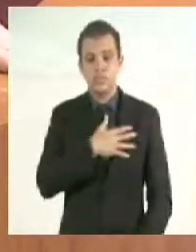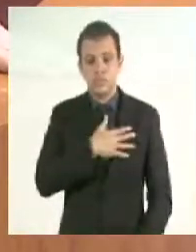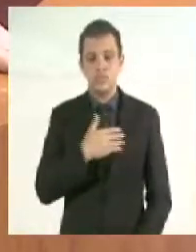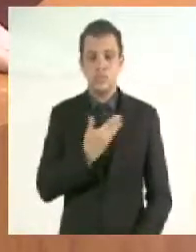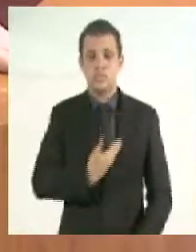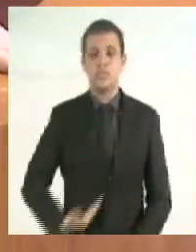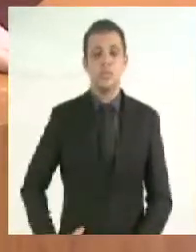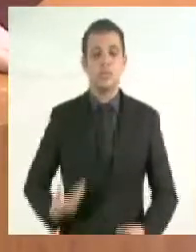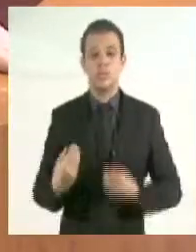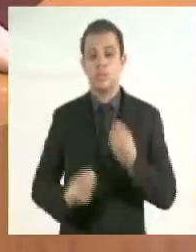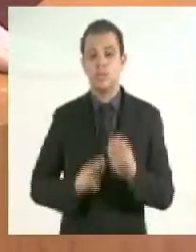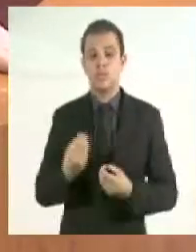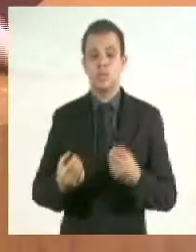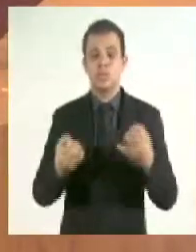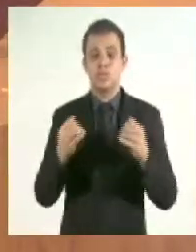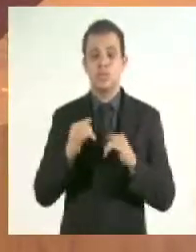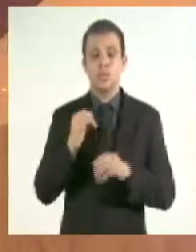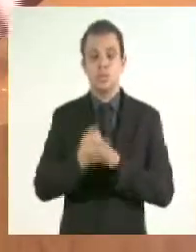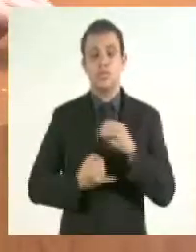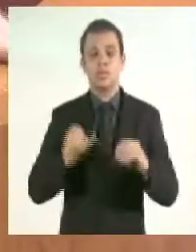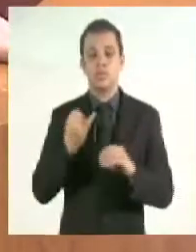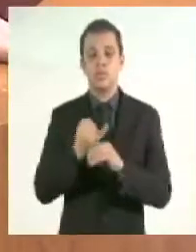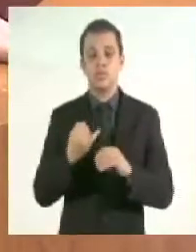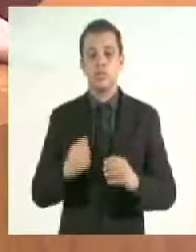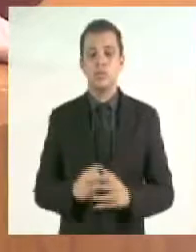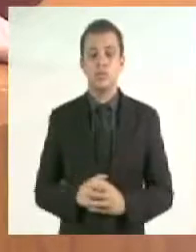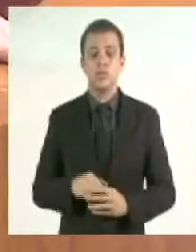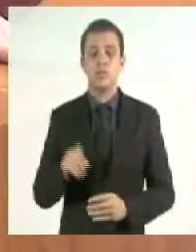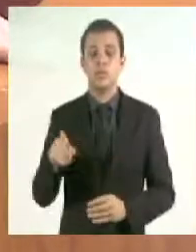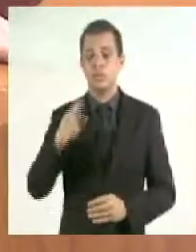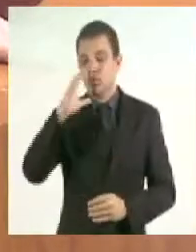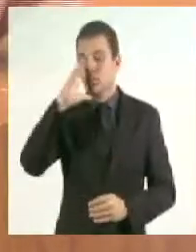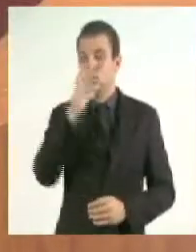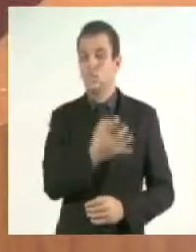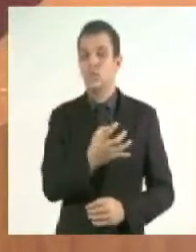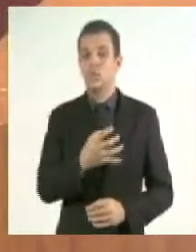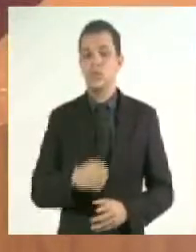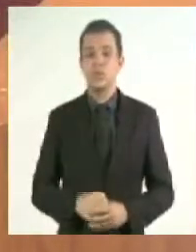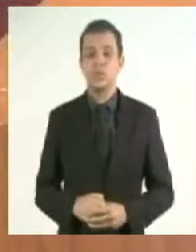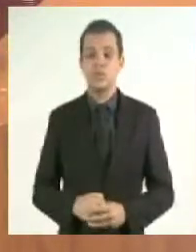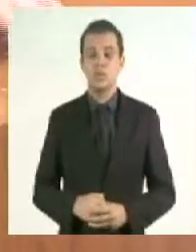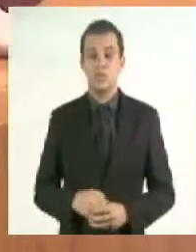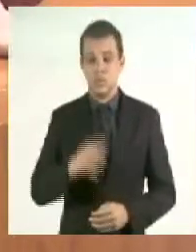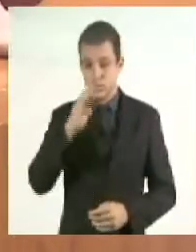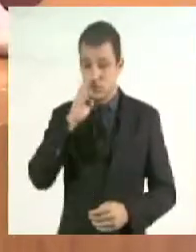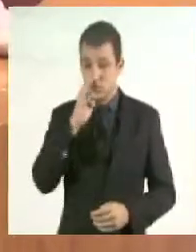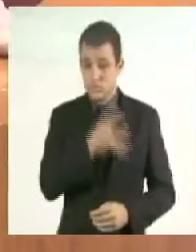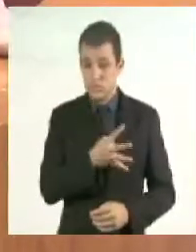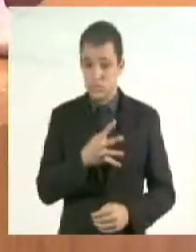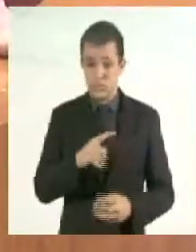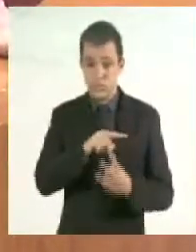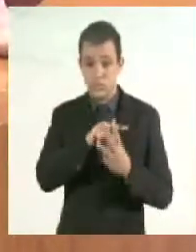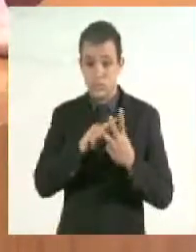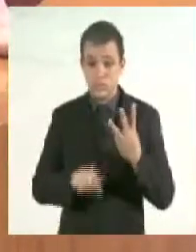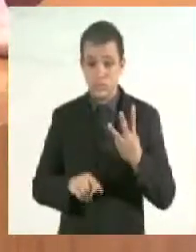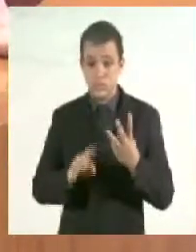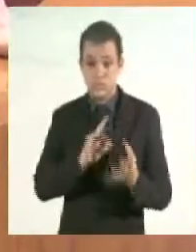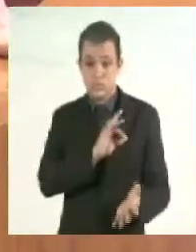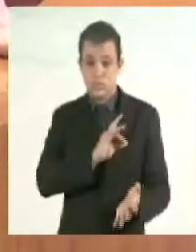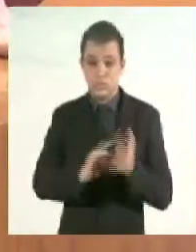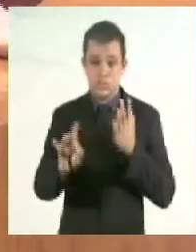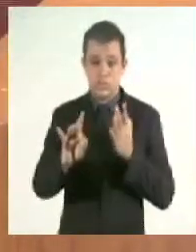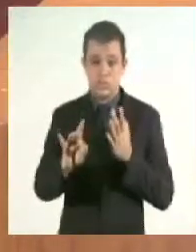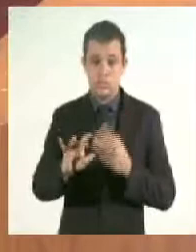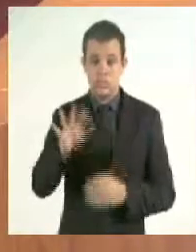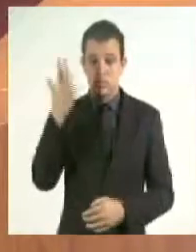mídias sociais, acusando os 3 maiores inimigos agora que ele pegou, que